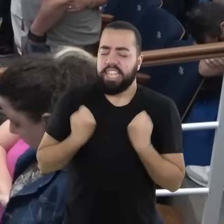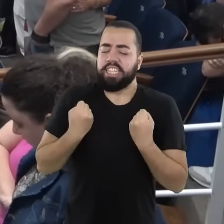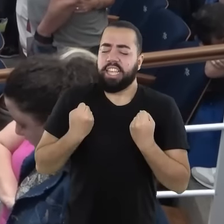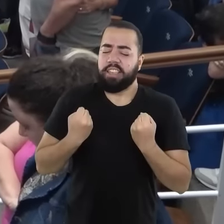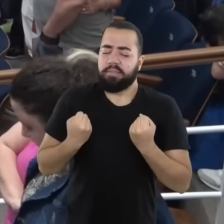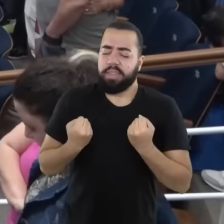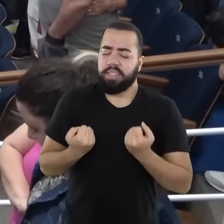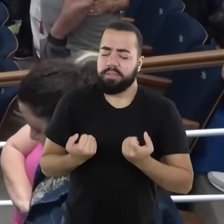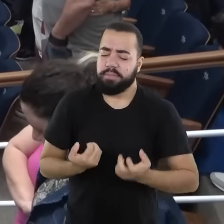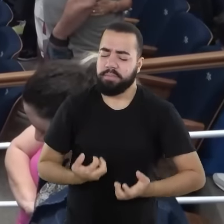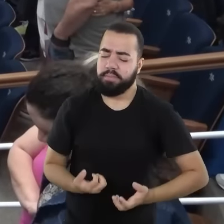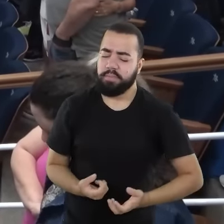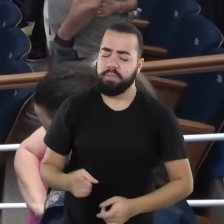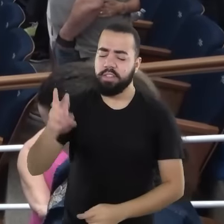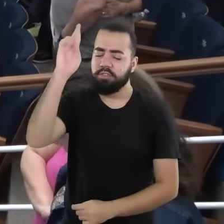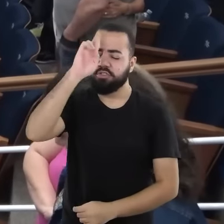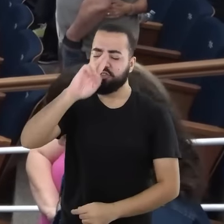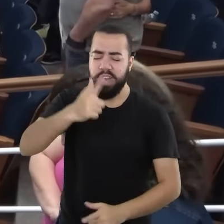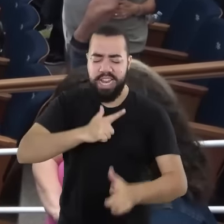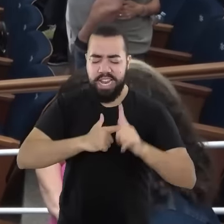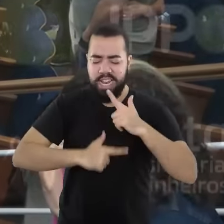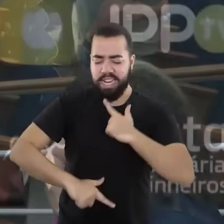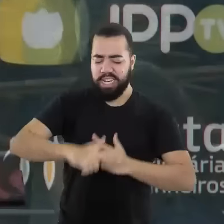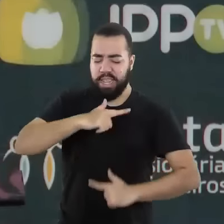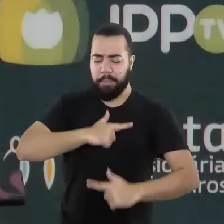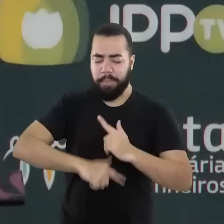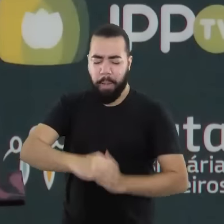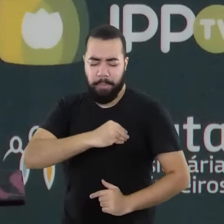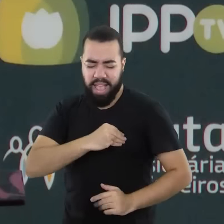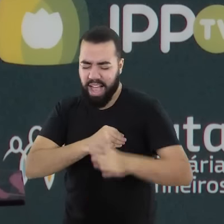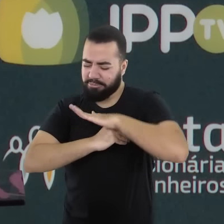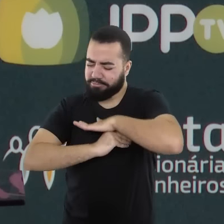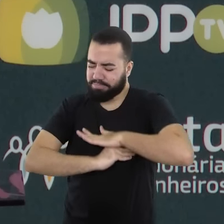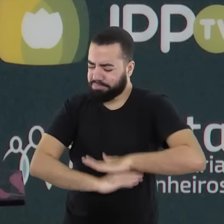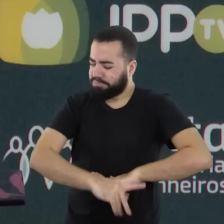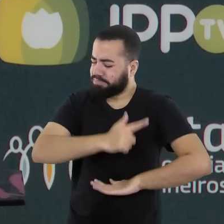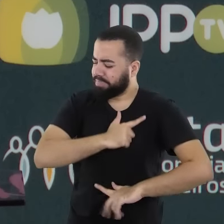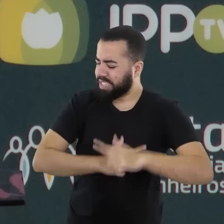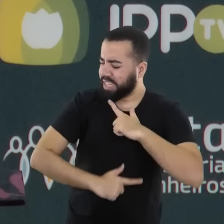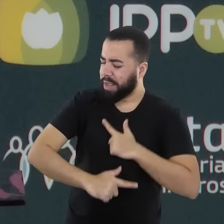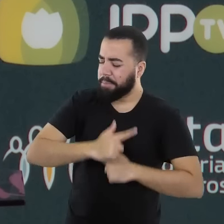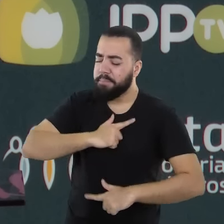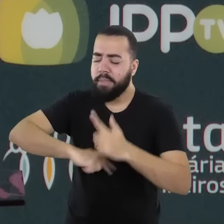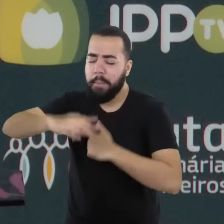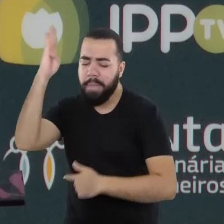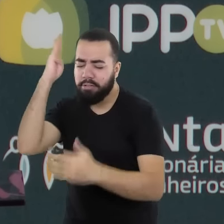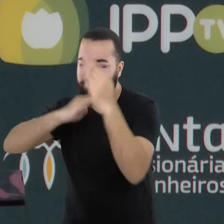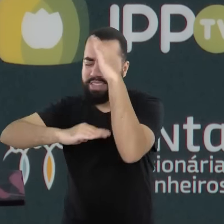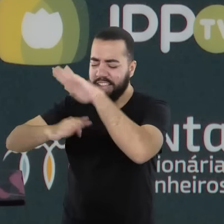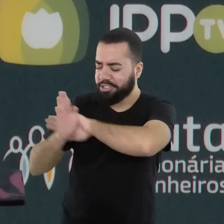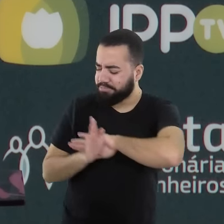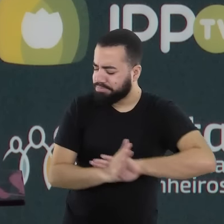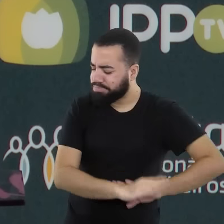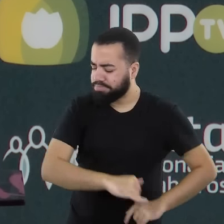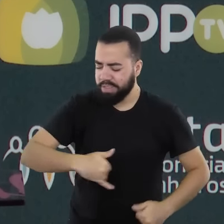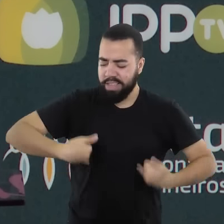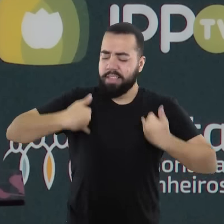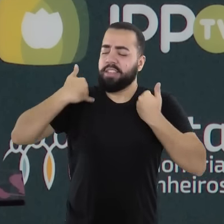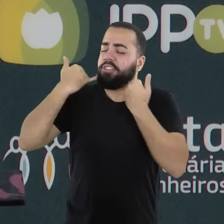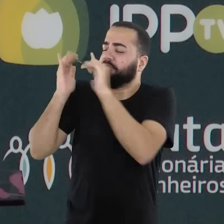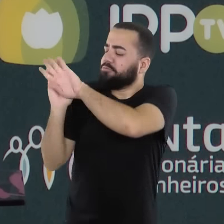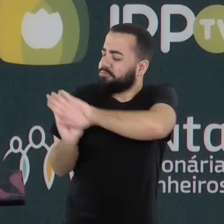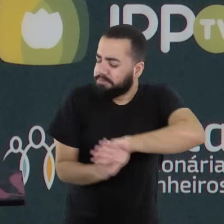Que o Senhor venha nos purificar de toda impureza, de toda maldade, de toda soberba